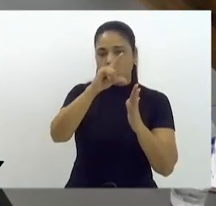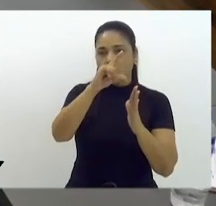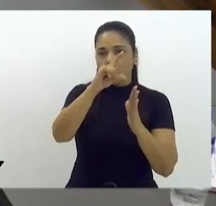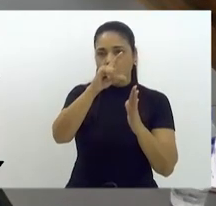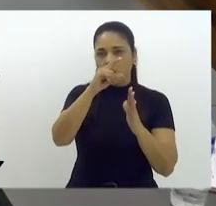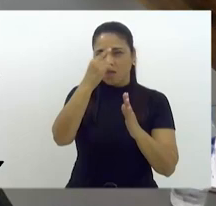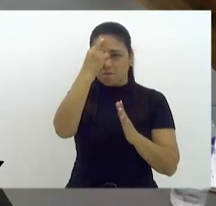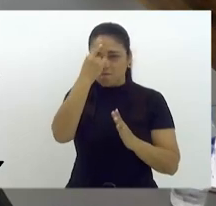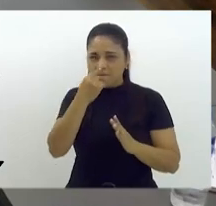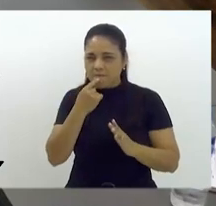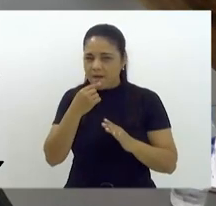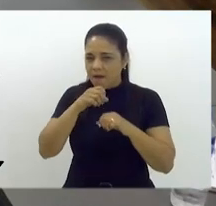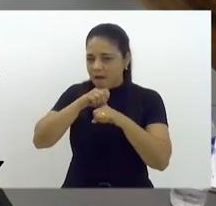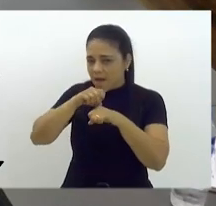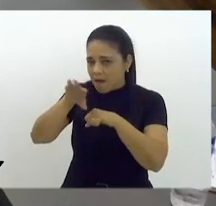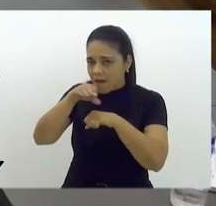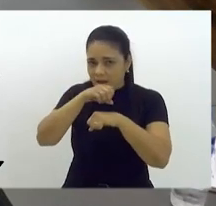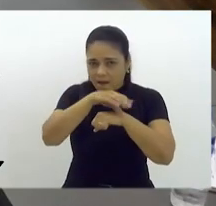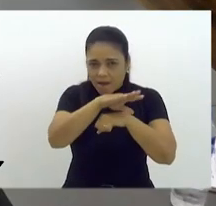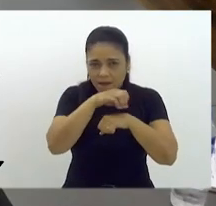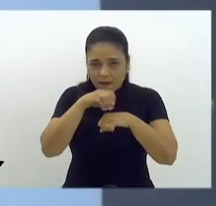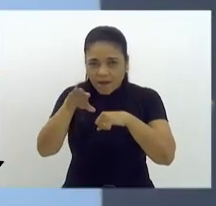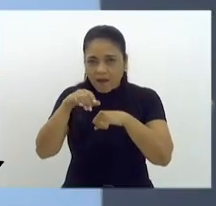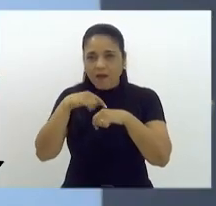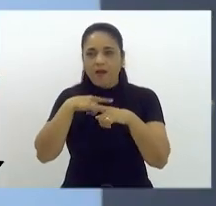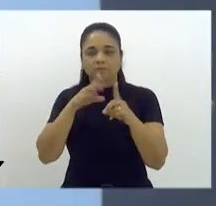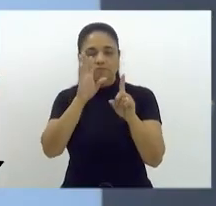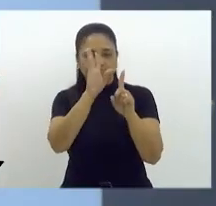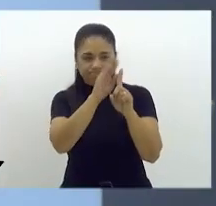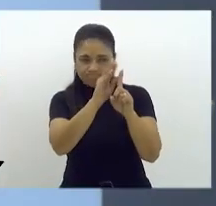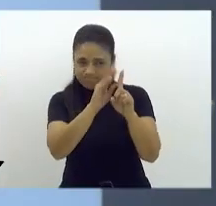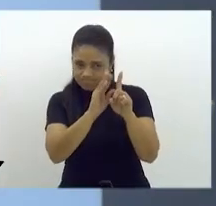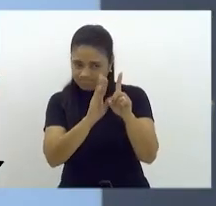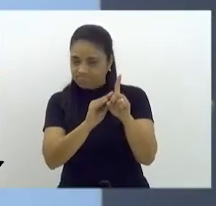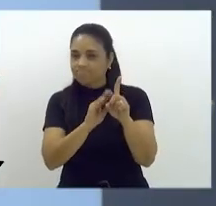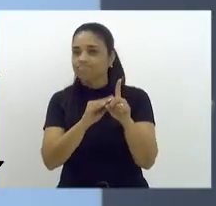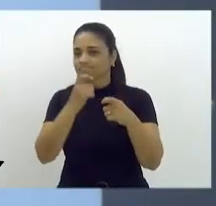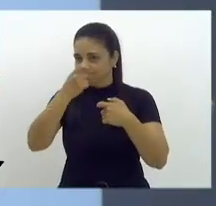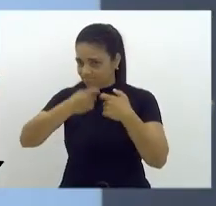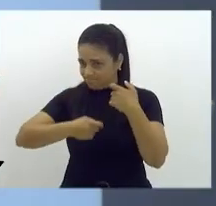imagens e se considera muitas vezes importunação sexual